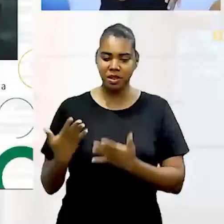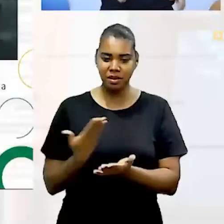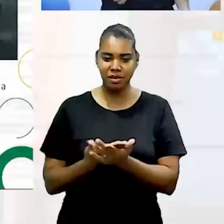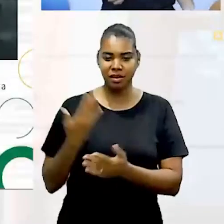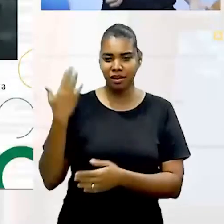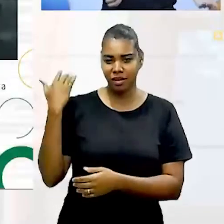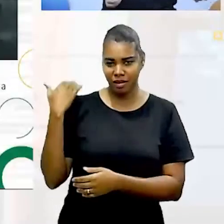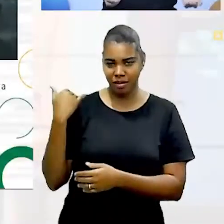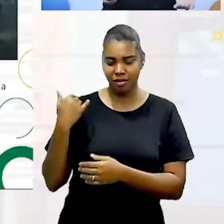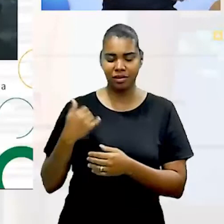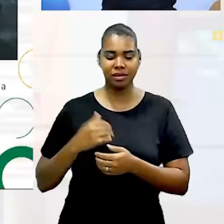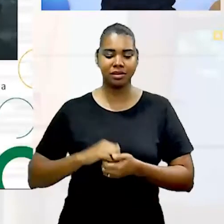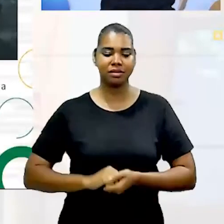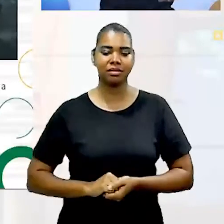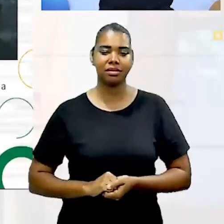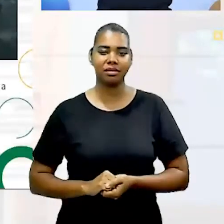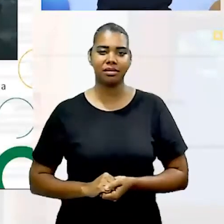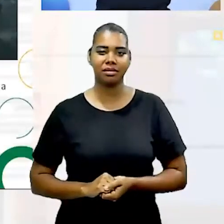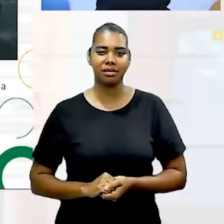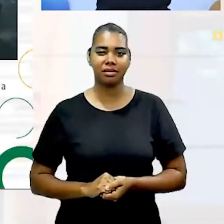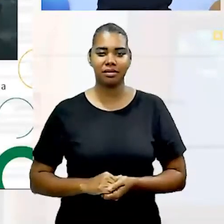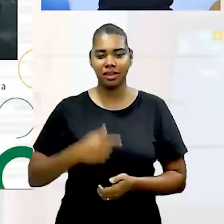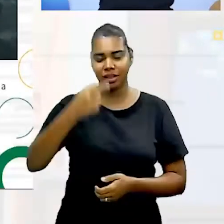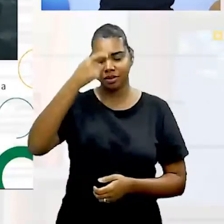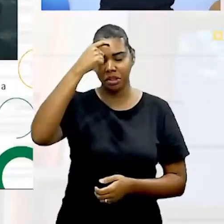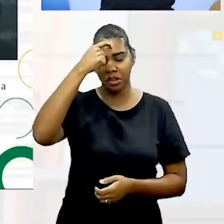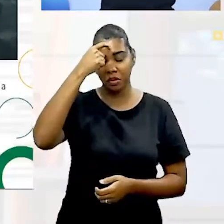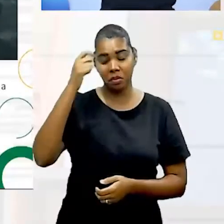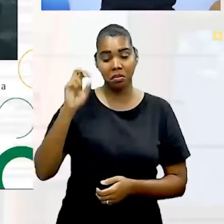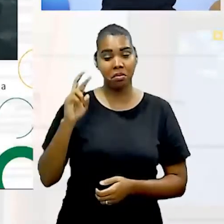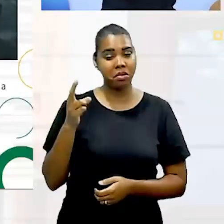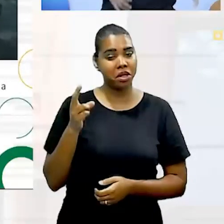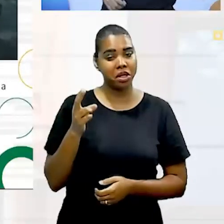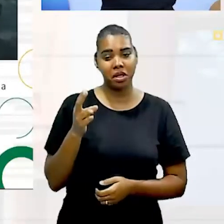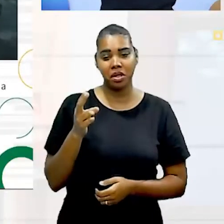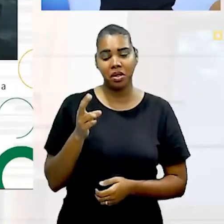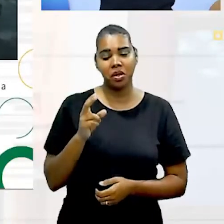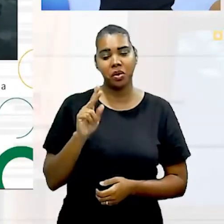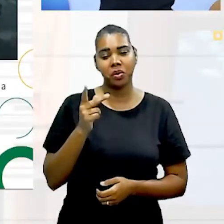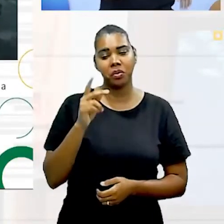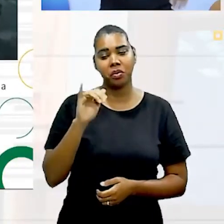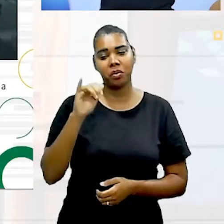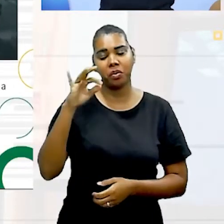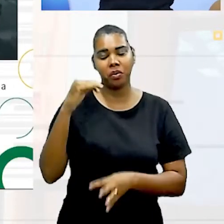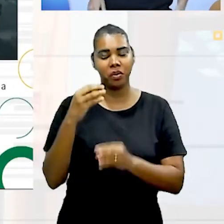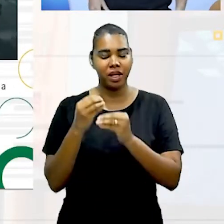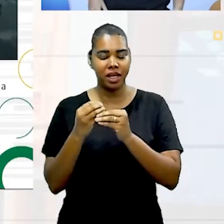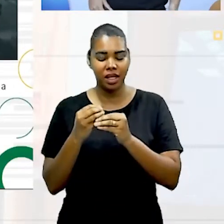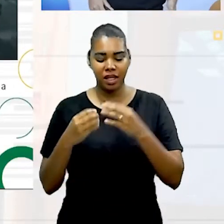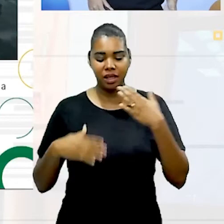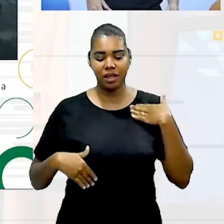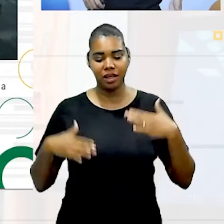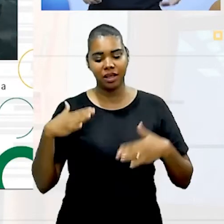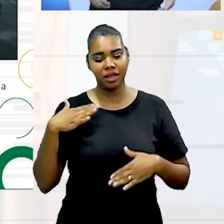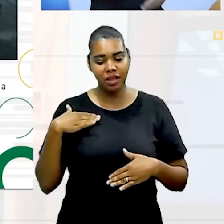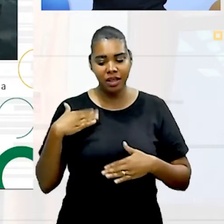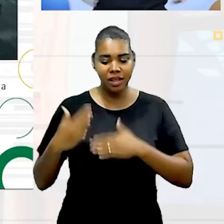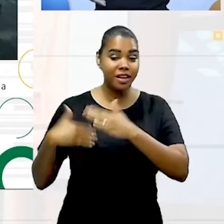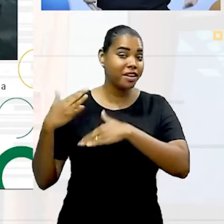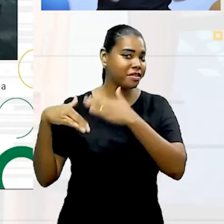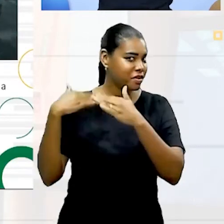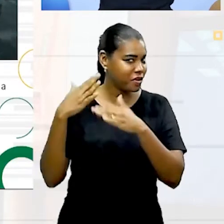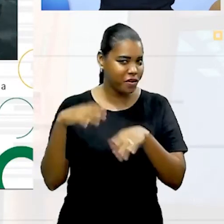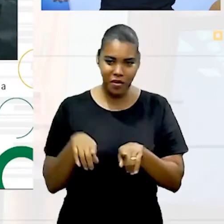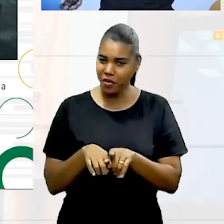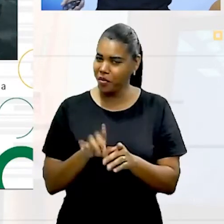antes, pode ser mentalmente, apenas por questão de enredo, mas pode ser fisicamente, como seu personagem evoluir